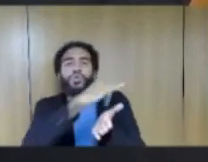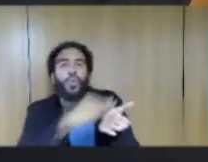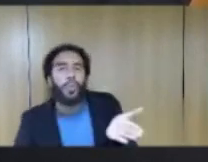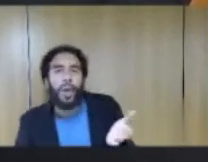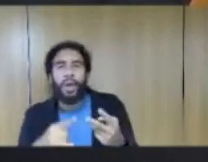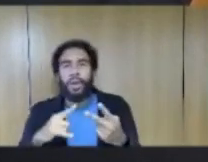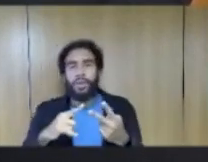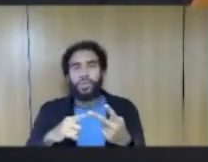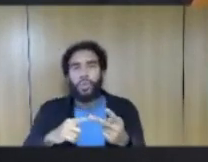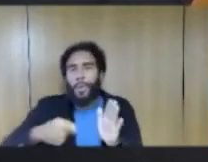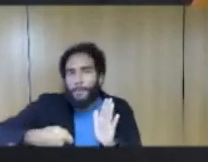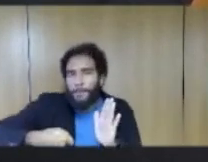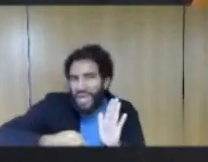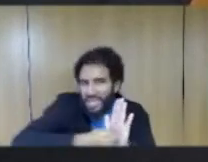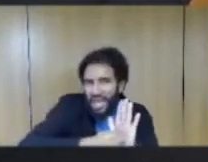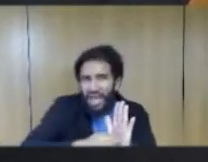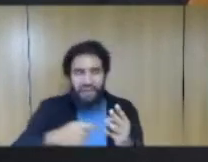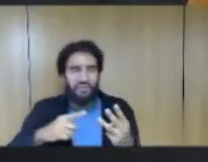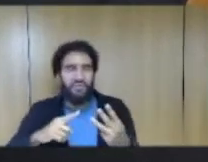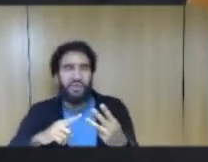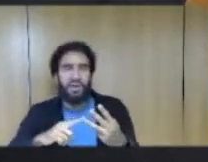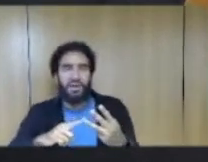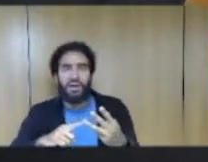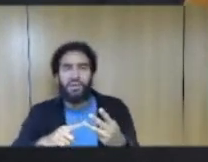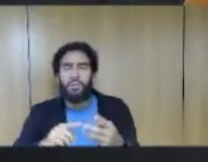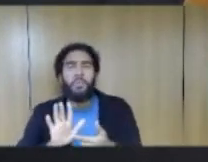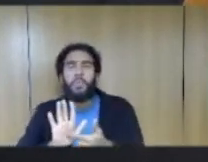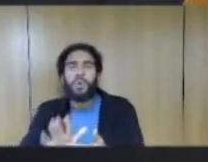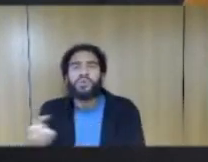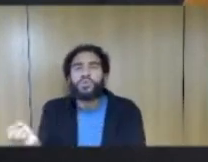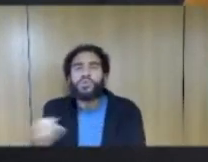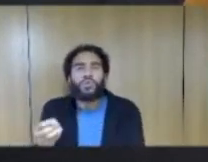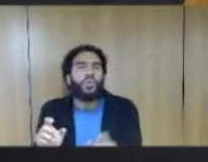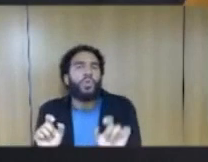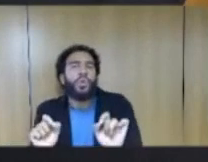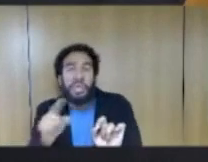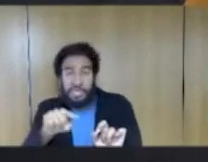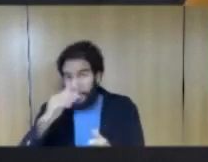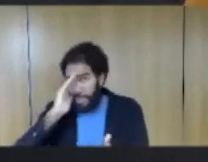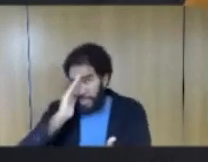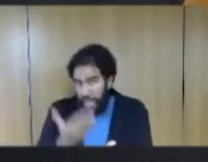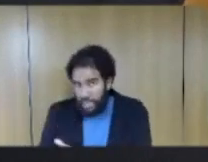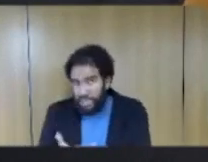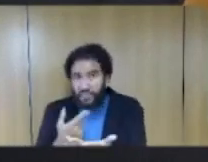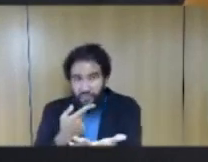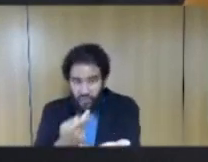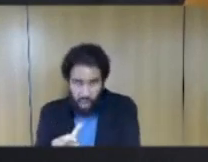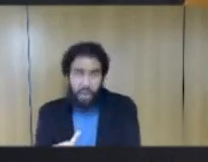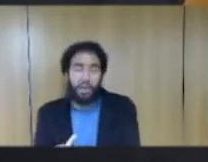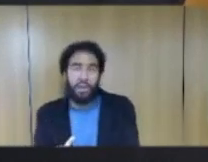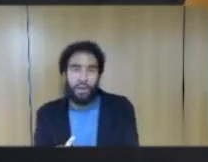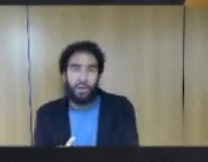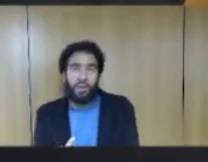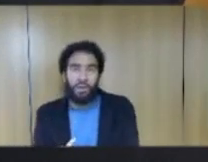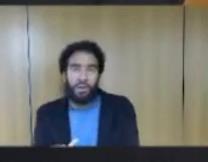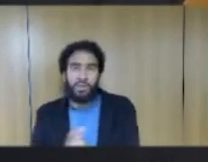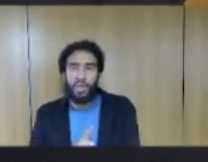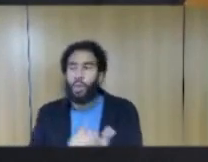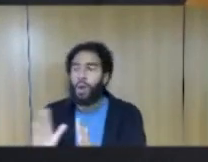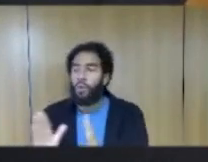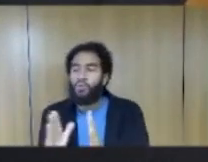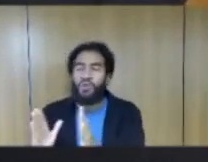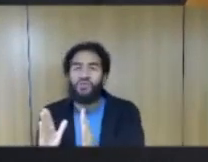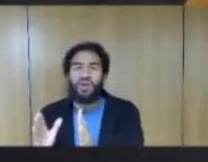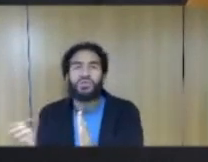pen drive o que que ele apresenta novo que a pessoa fica confiante para nos dizer que uma parte dessa